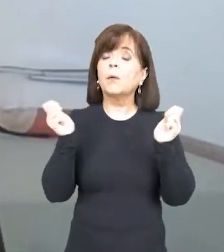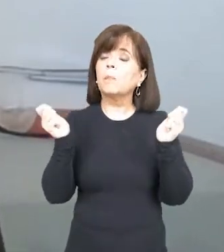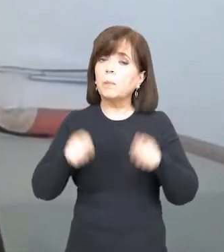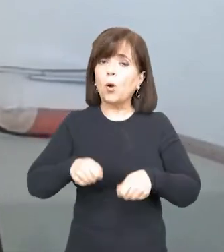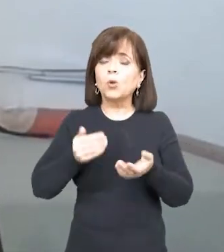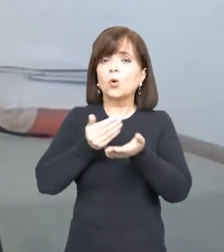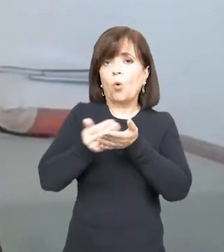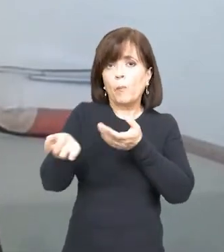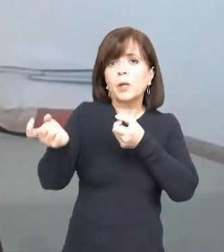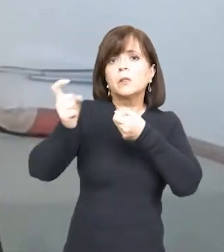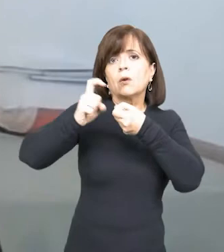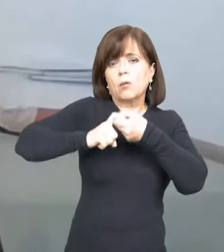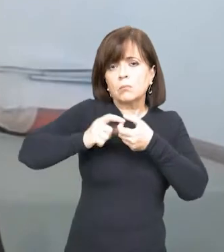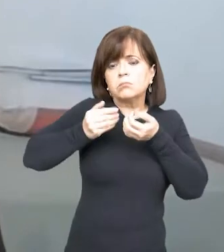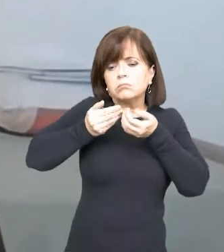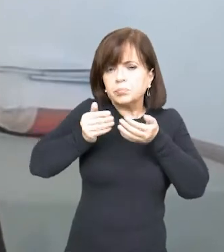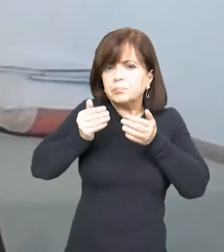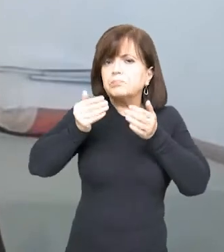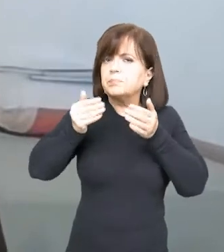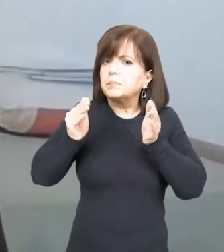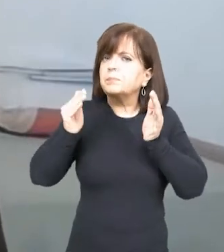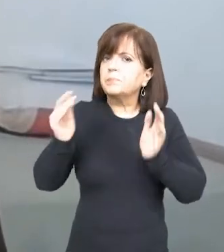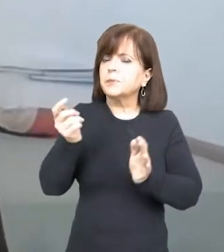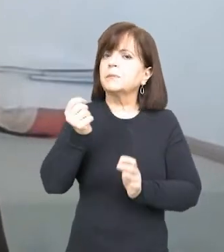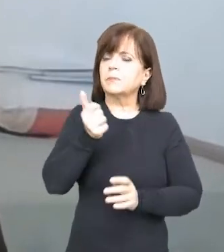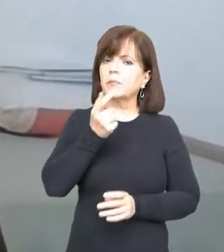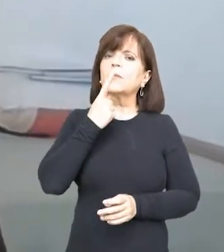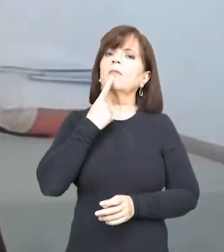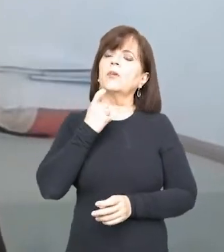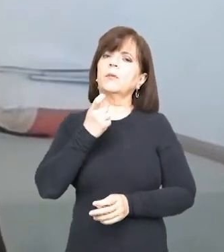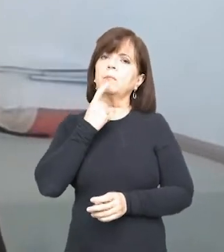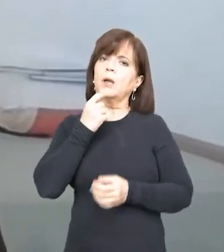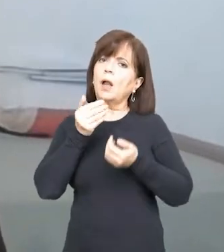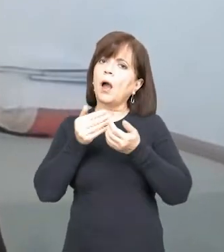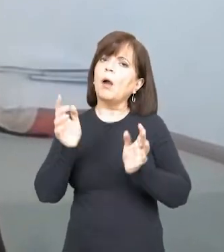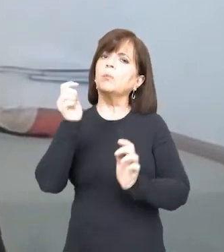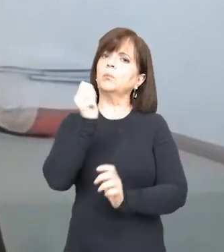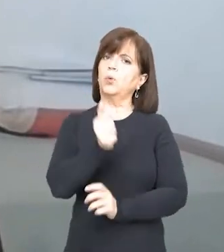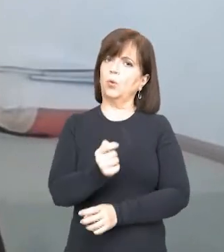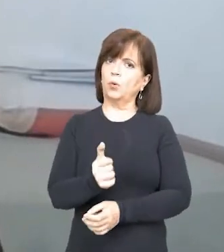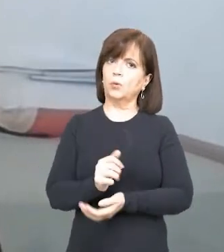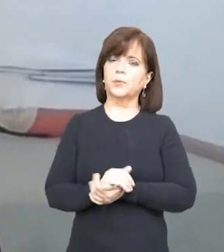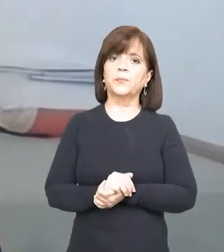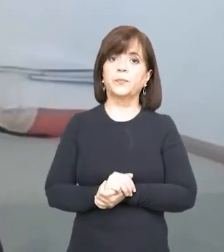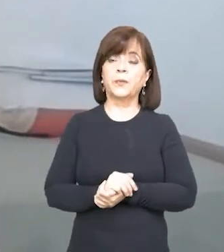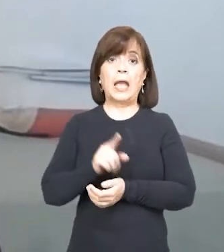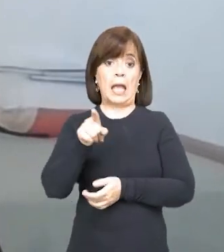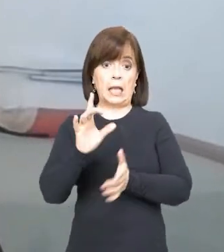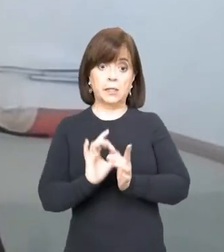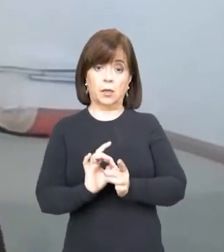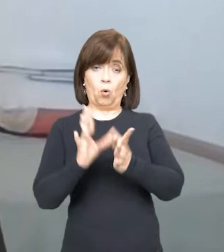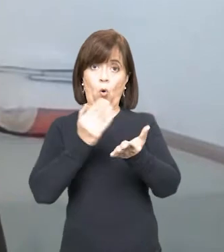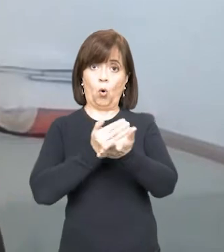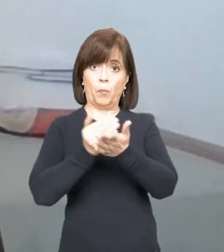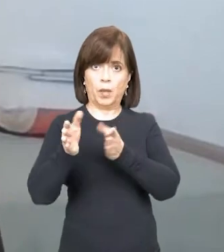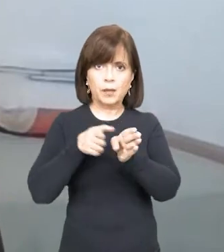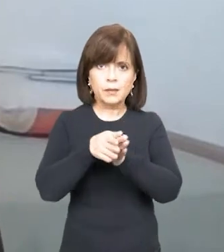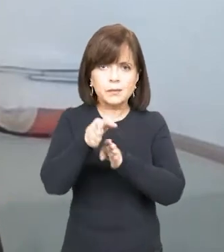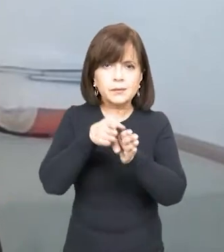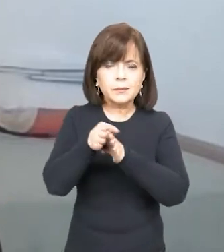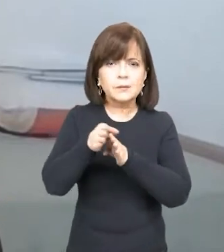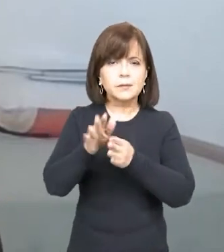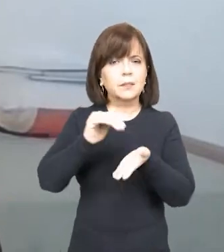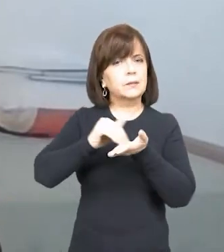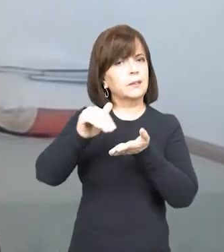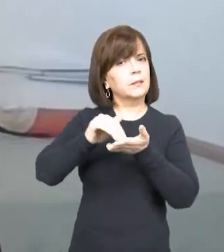já um reinício de abertura na bandeira vermelha. Mas essa permissão, essa recomendação da Secretaria